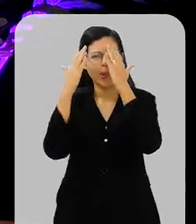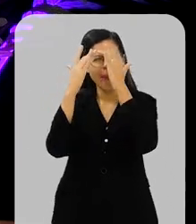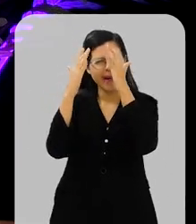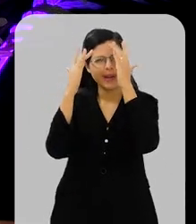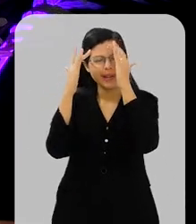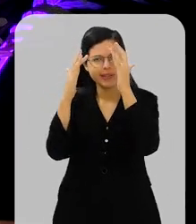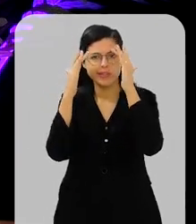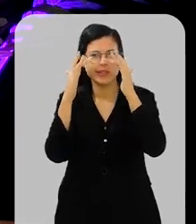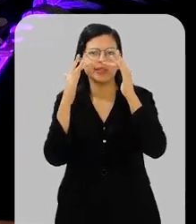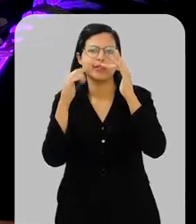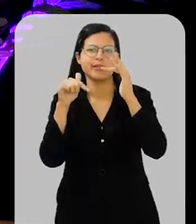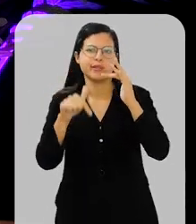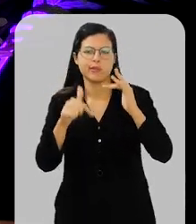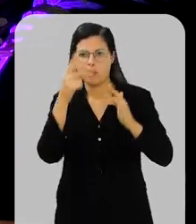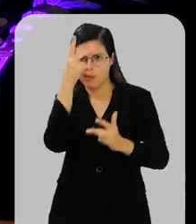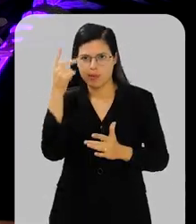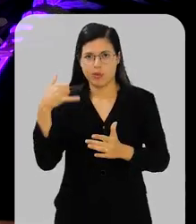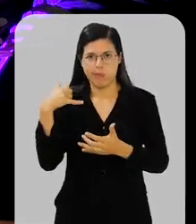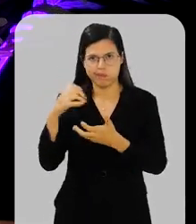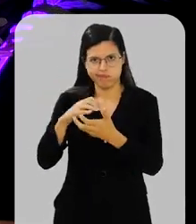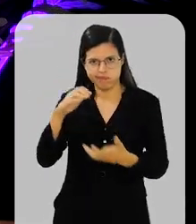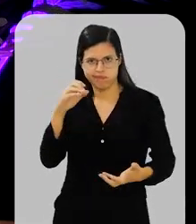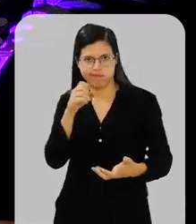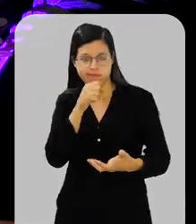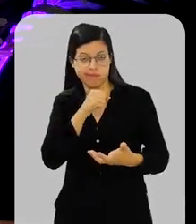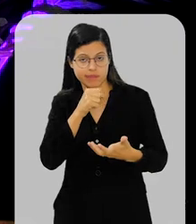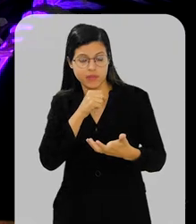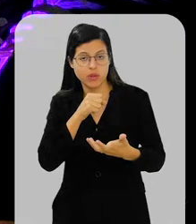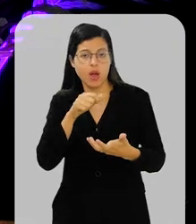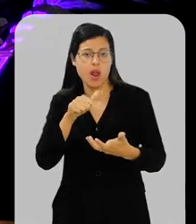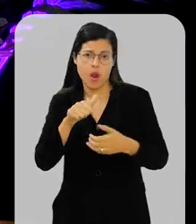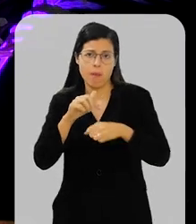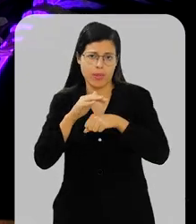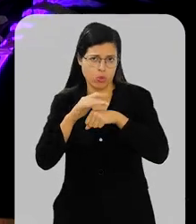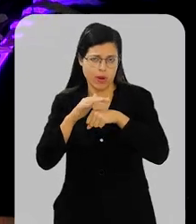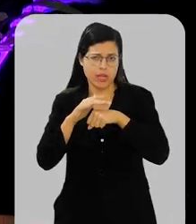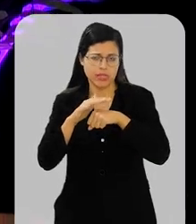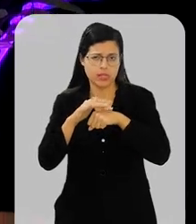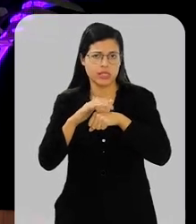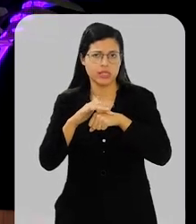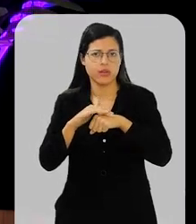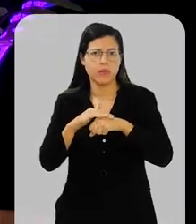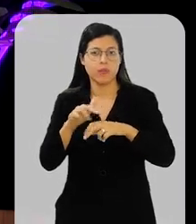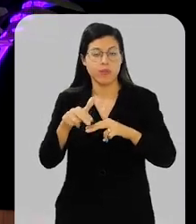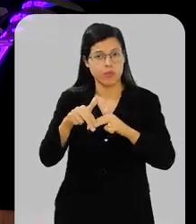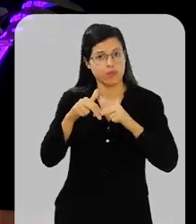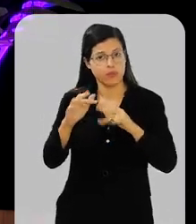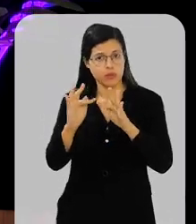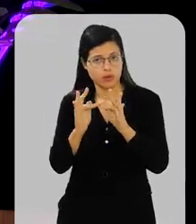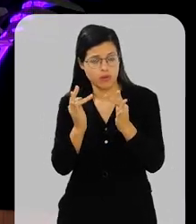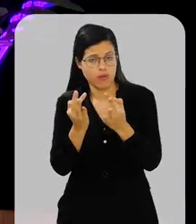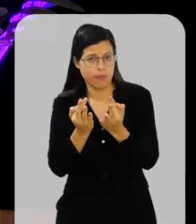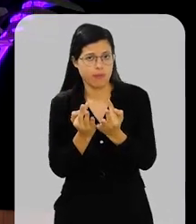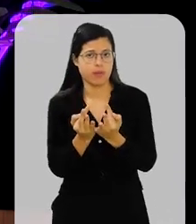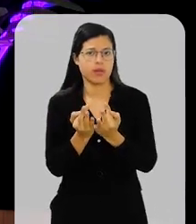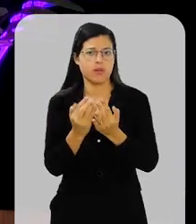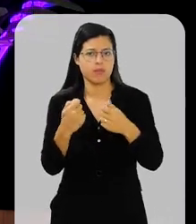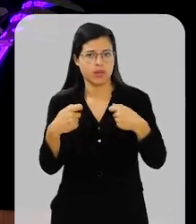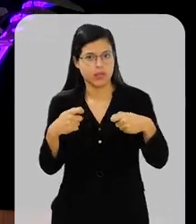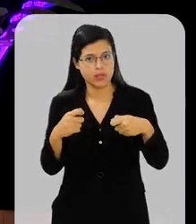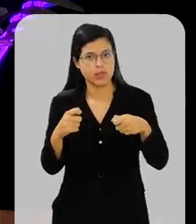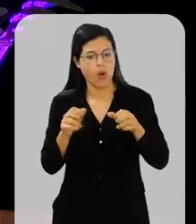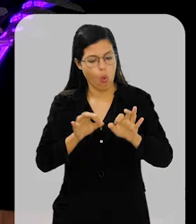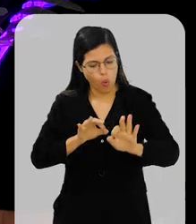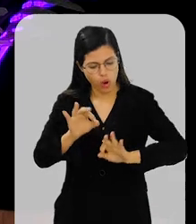né, cognitivo que acomete a pessoa idosa longeva é uma doença e, portanto, a família tem que